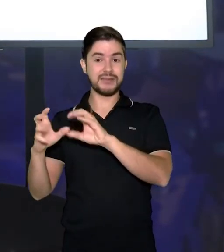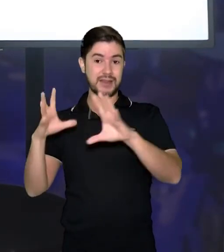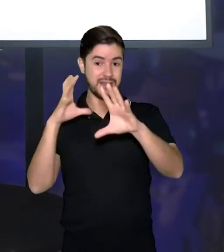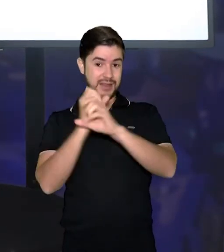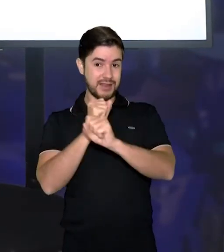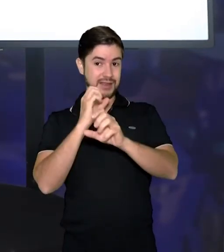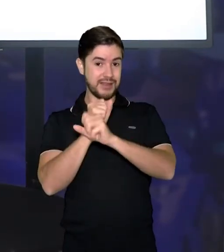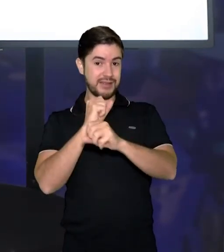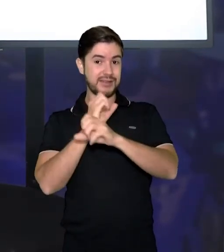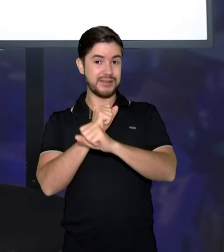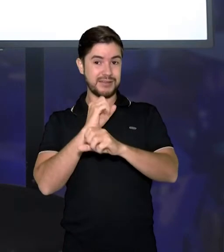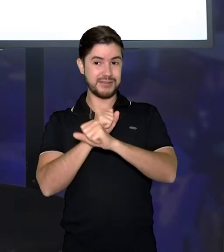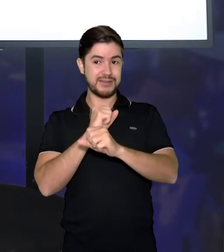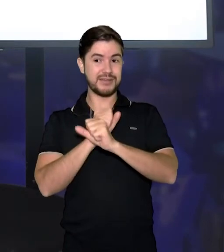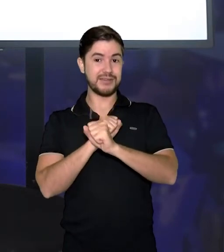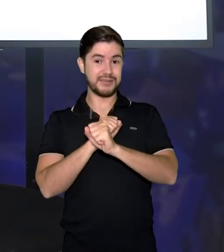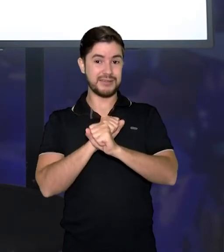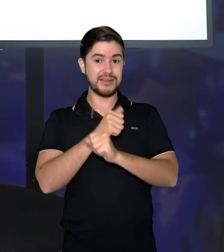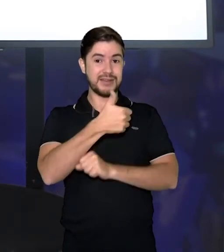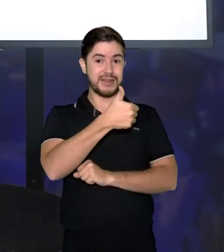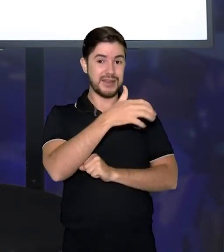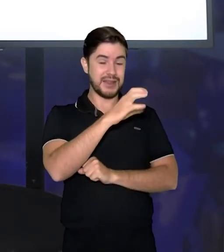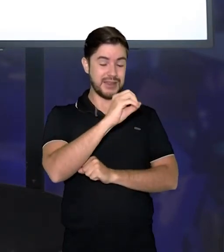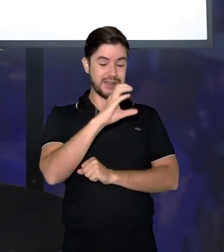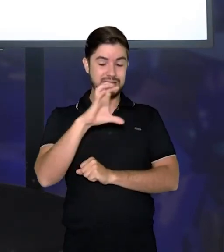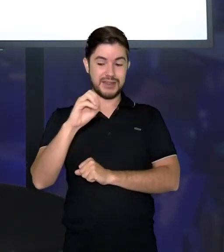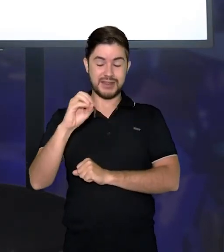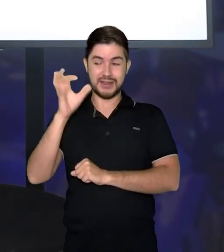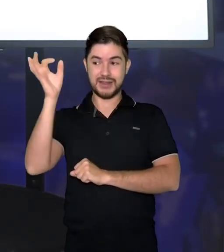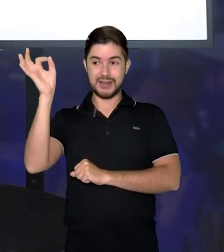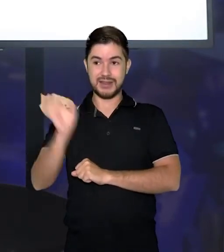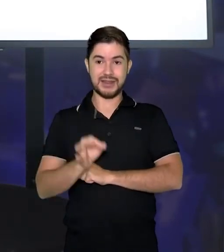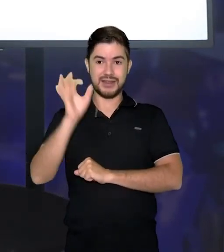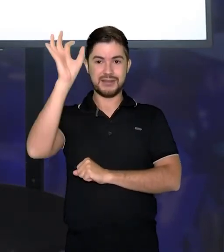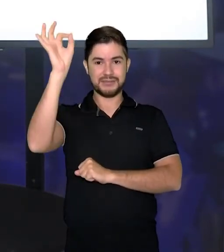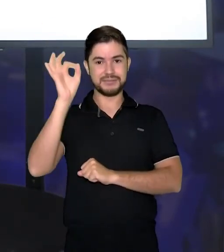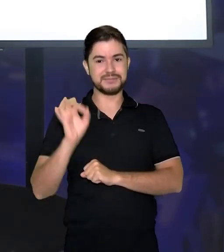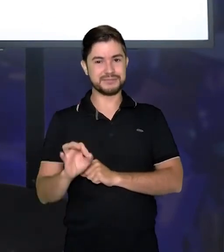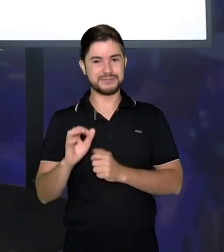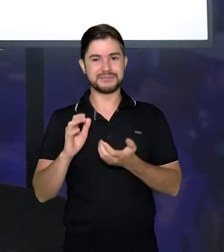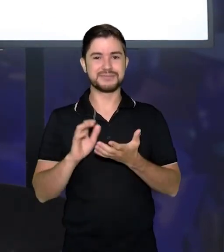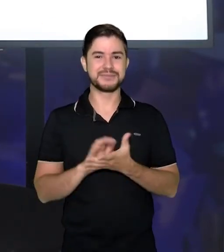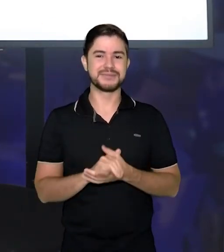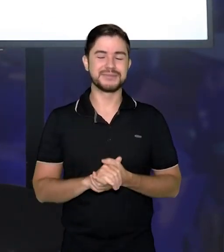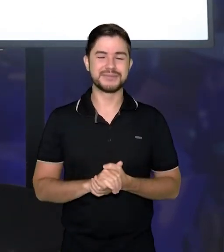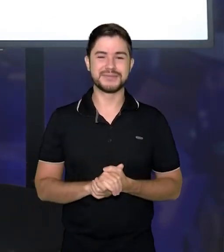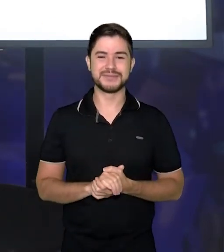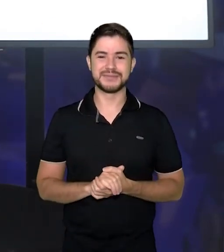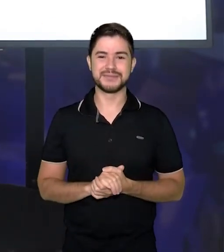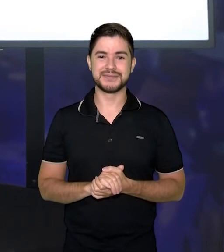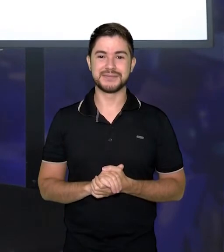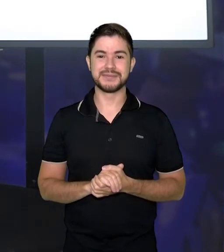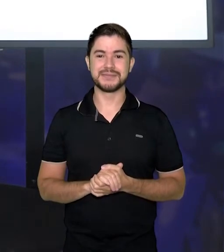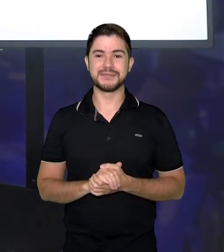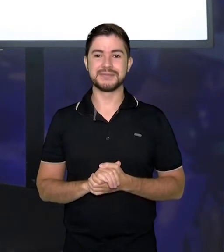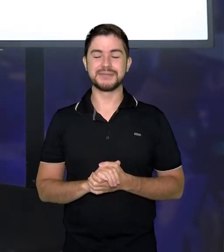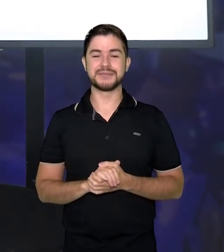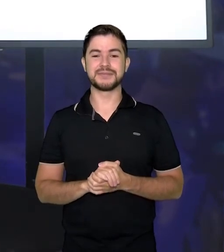com 0,5, eu volto a ter o inteiro de novo. 100%